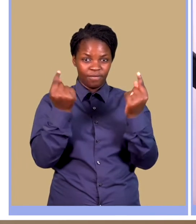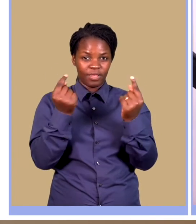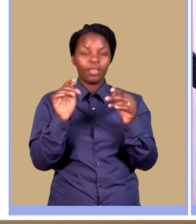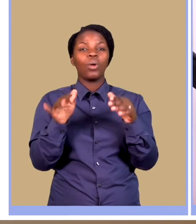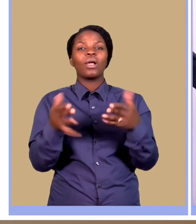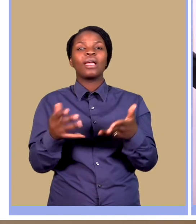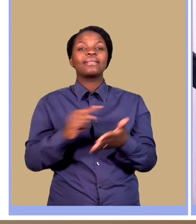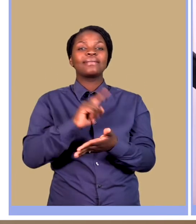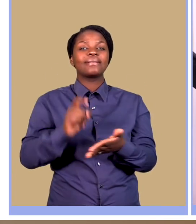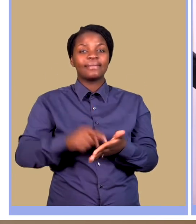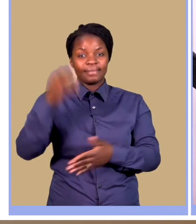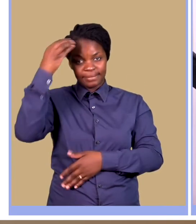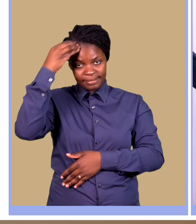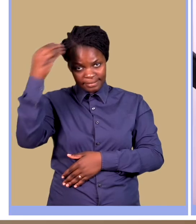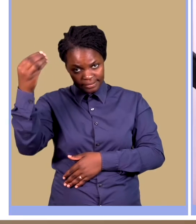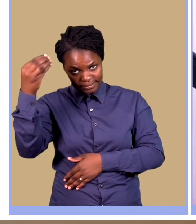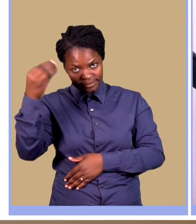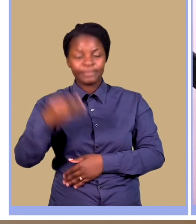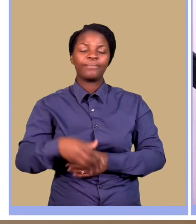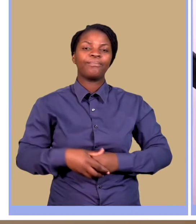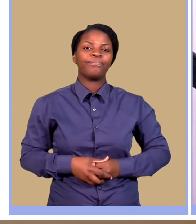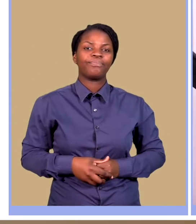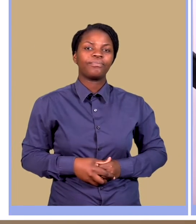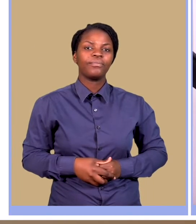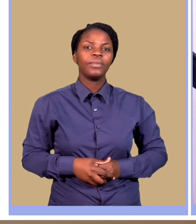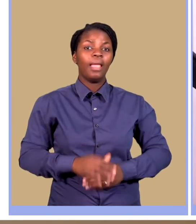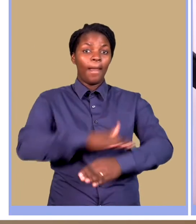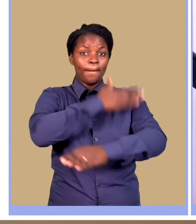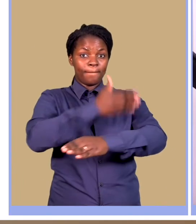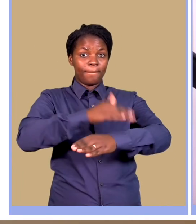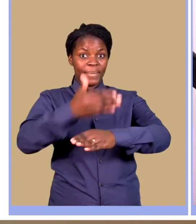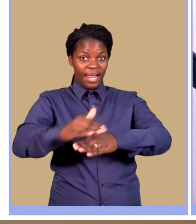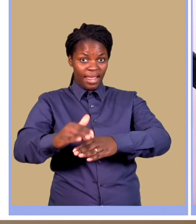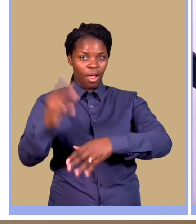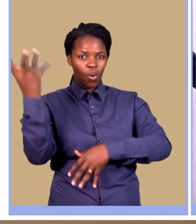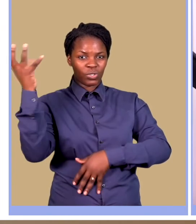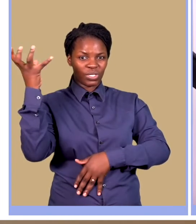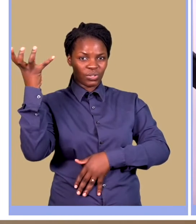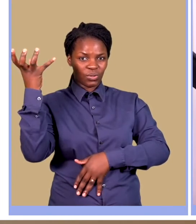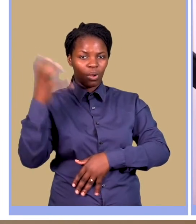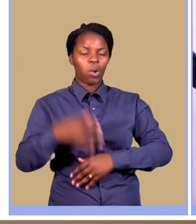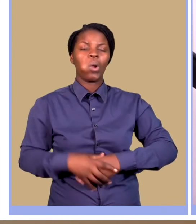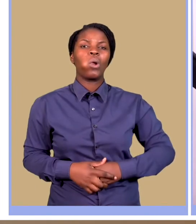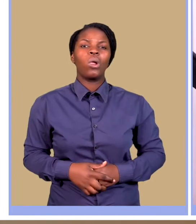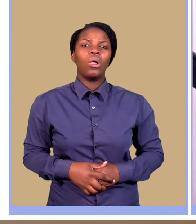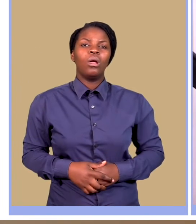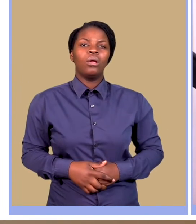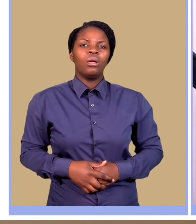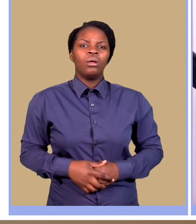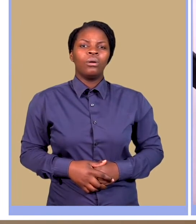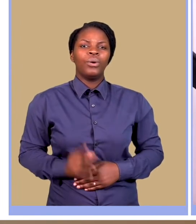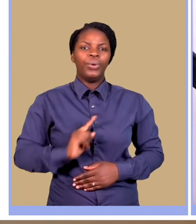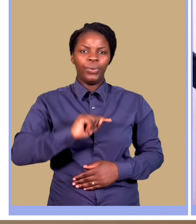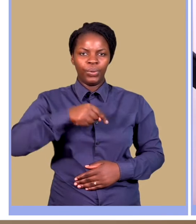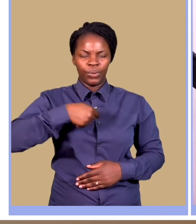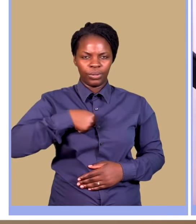costa, da praia da Costa do Sol, aquele toda a faixa, nós notamos que em cada faixa da praia há lá